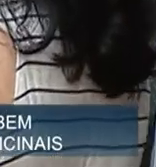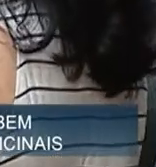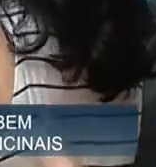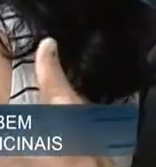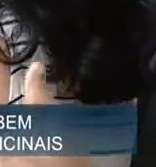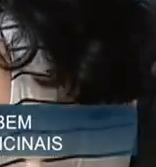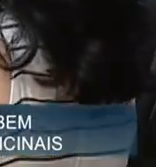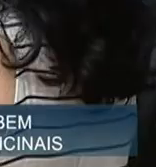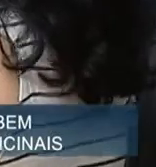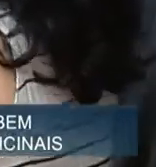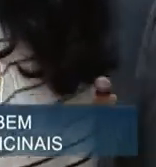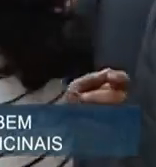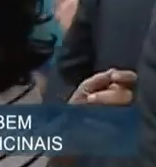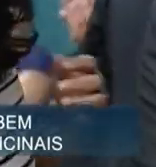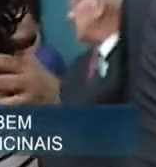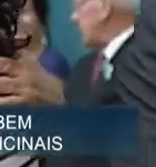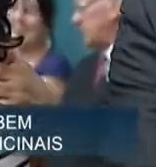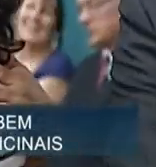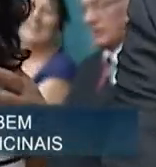De novembro,